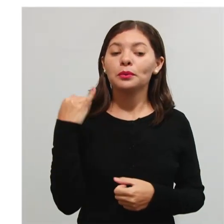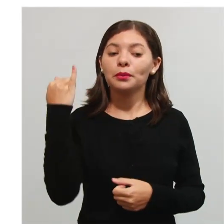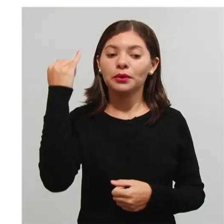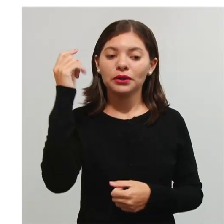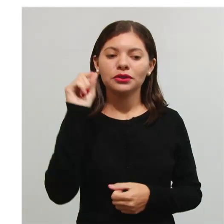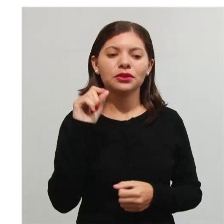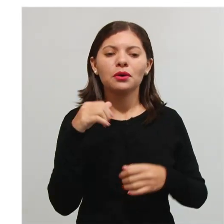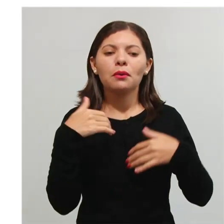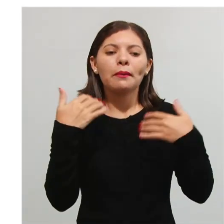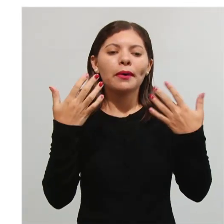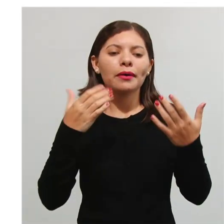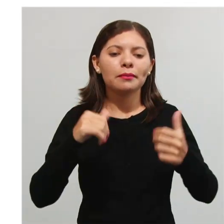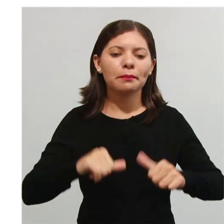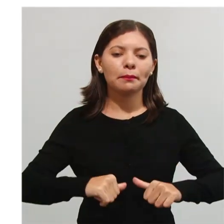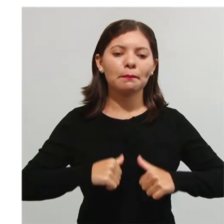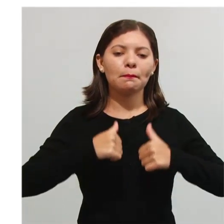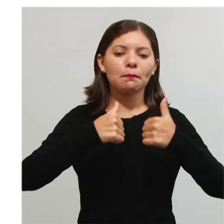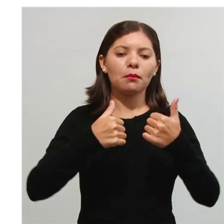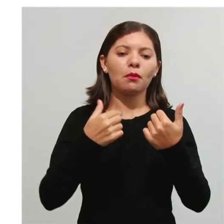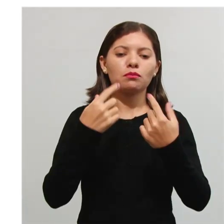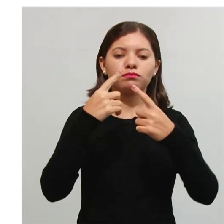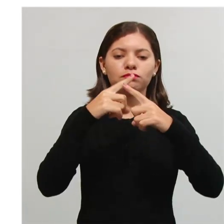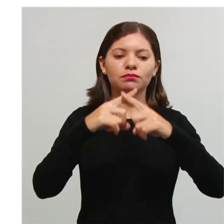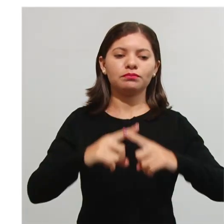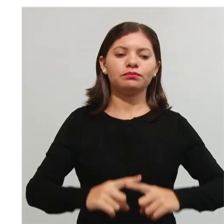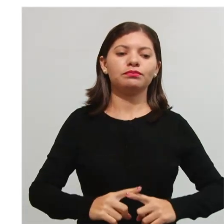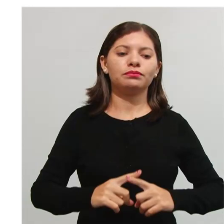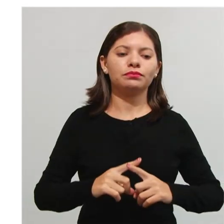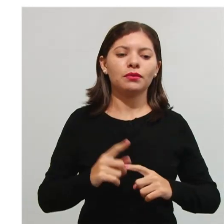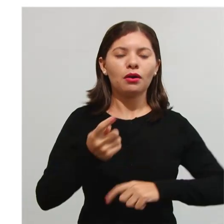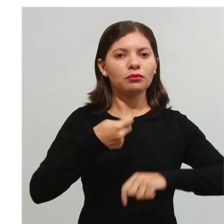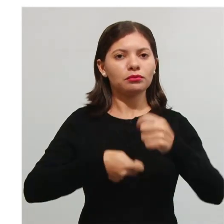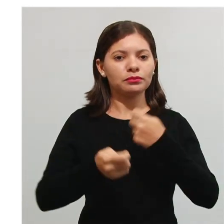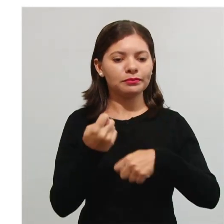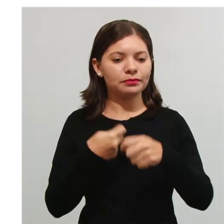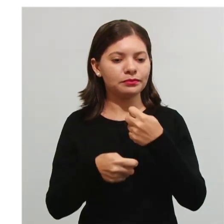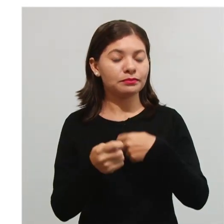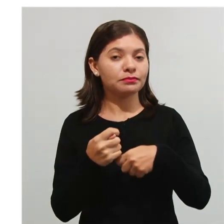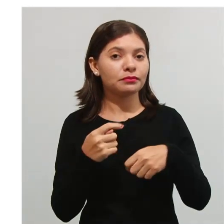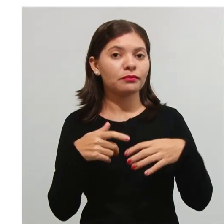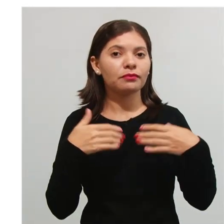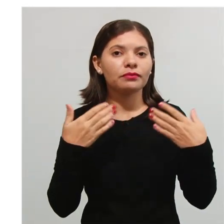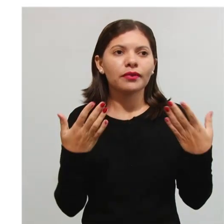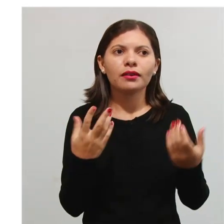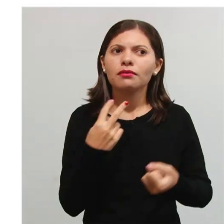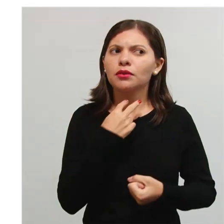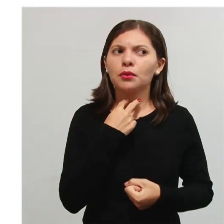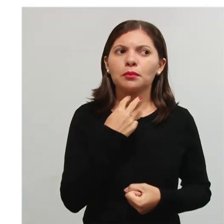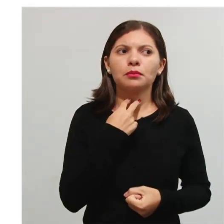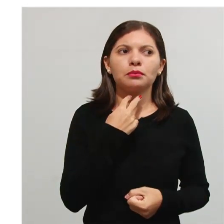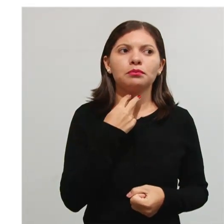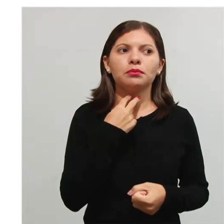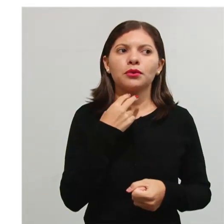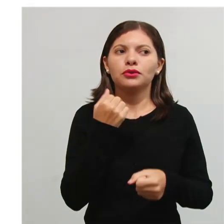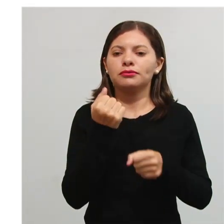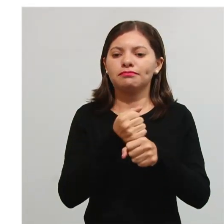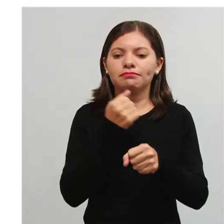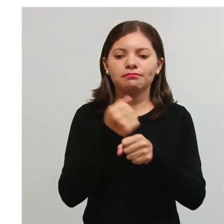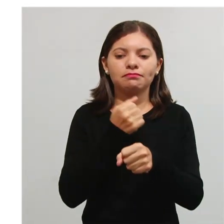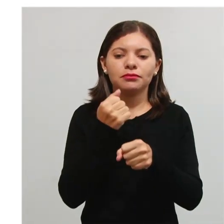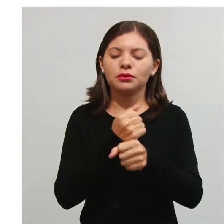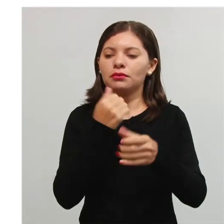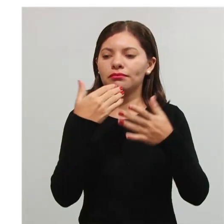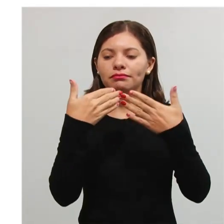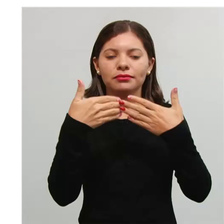são as vantagens competitivas que ela trará ao negócio? Ou seja, você não pode construir,